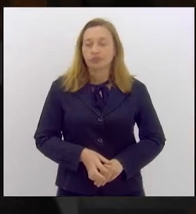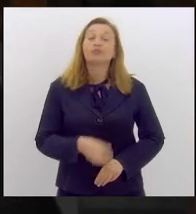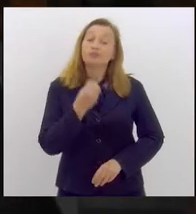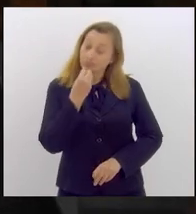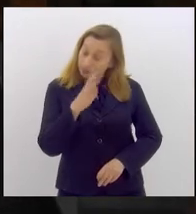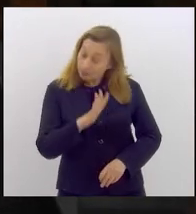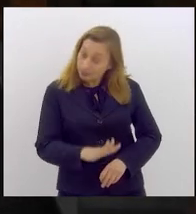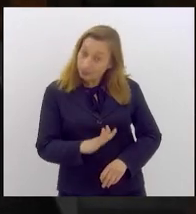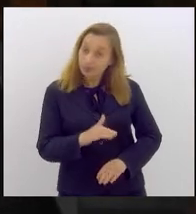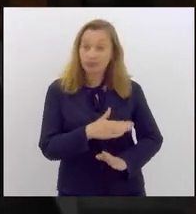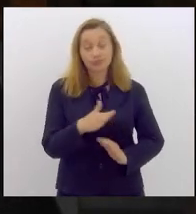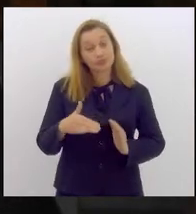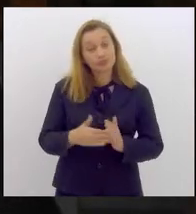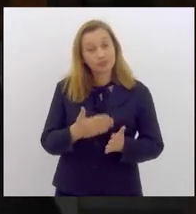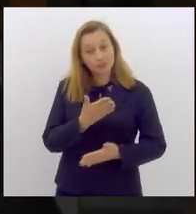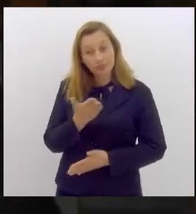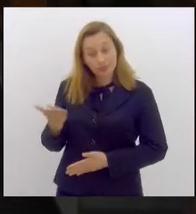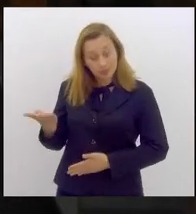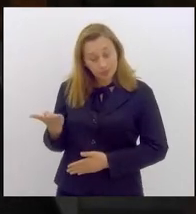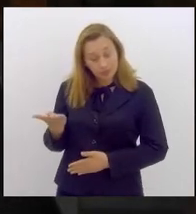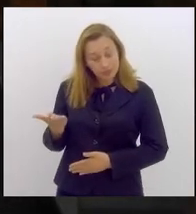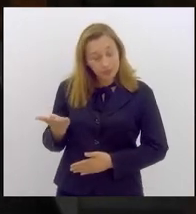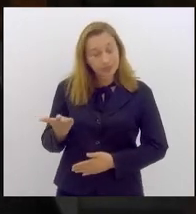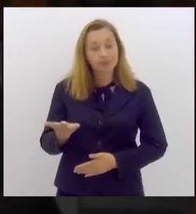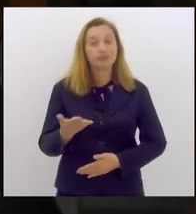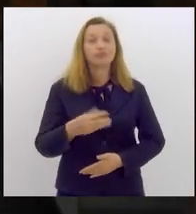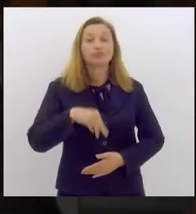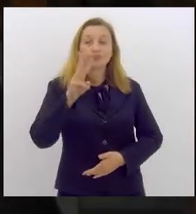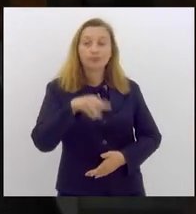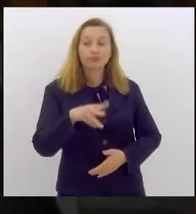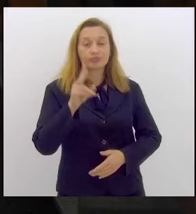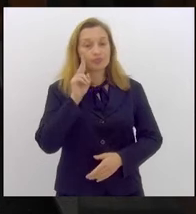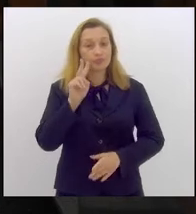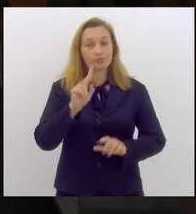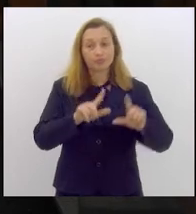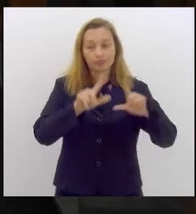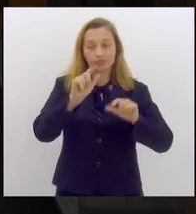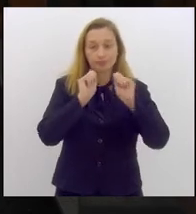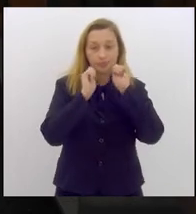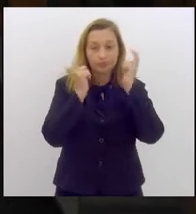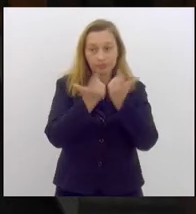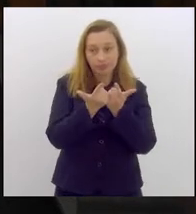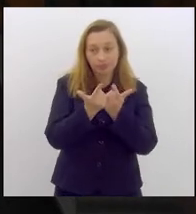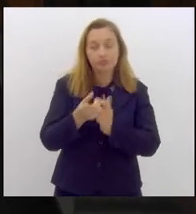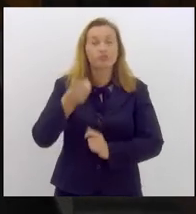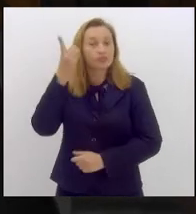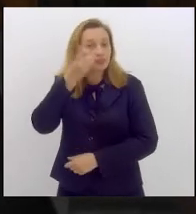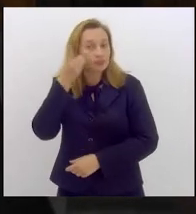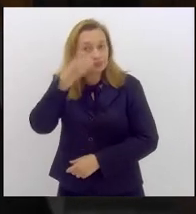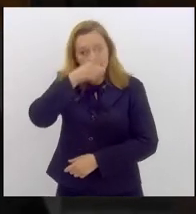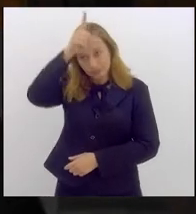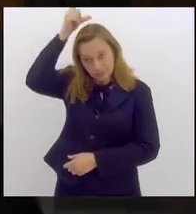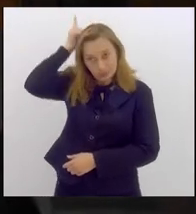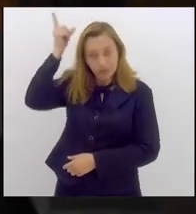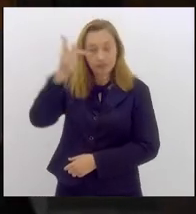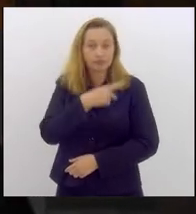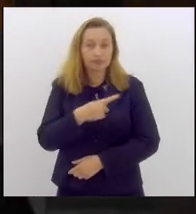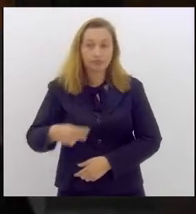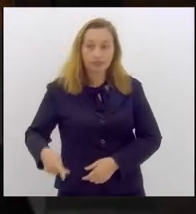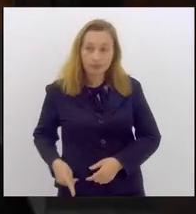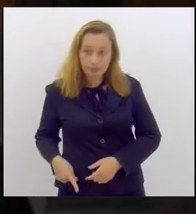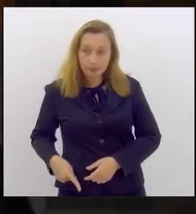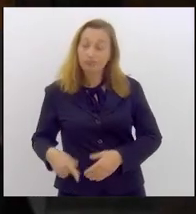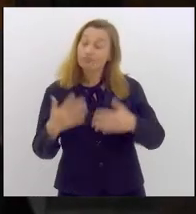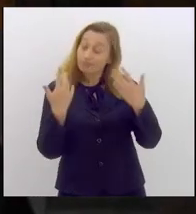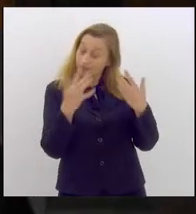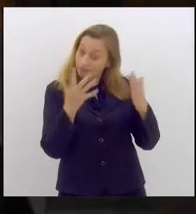Boa tarde a todas, todos e todas. Boa tarde a quem nos assiste pela TV Alerj. Deputado Luiz Paulo, presidenta, a quem